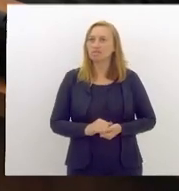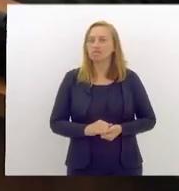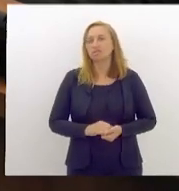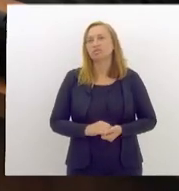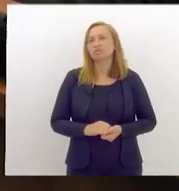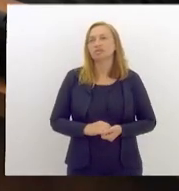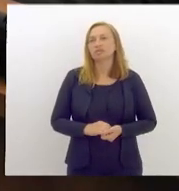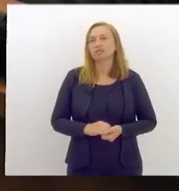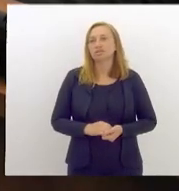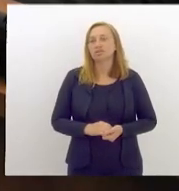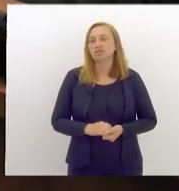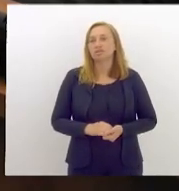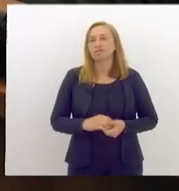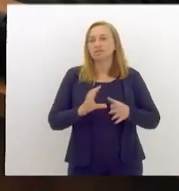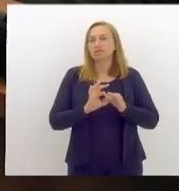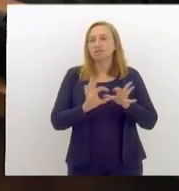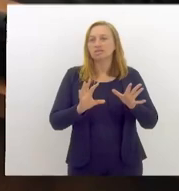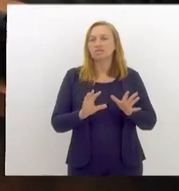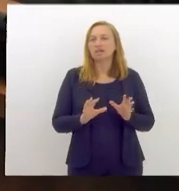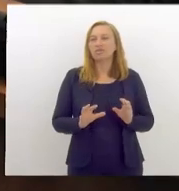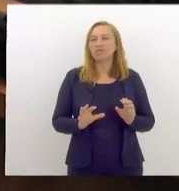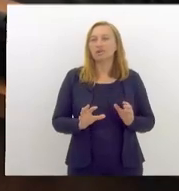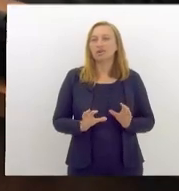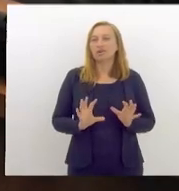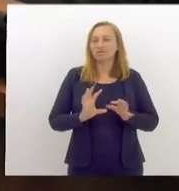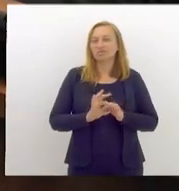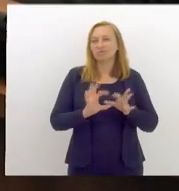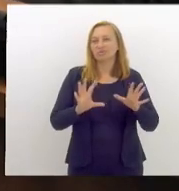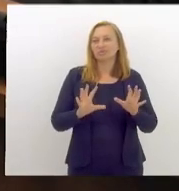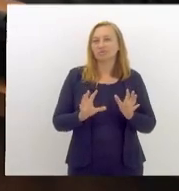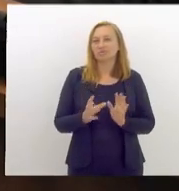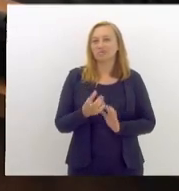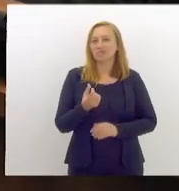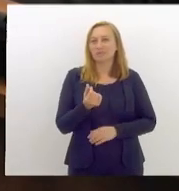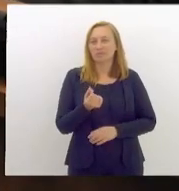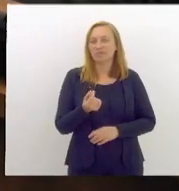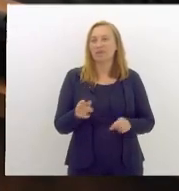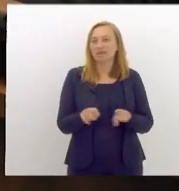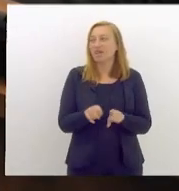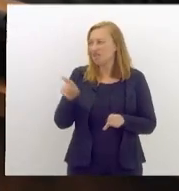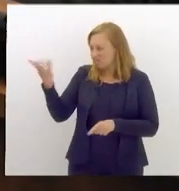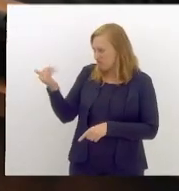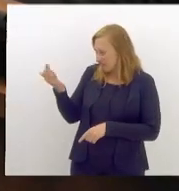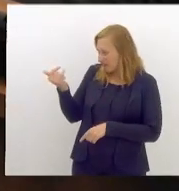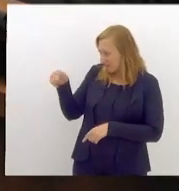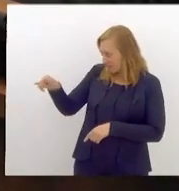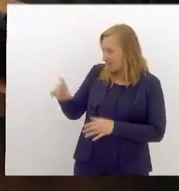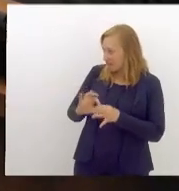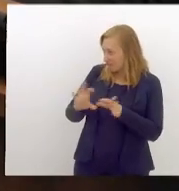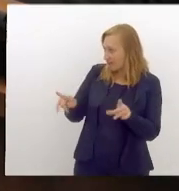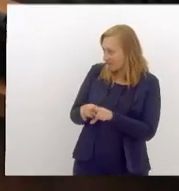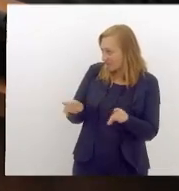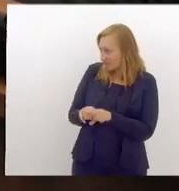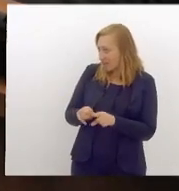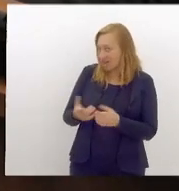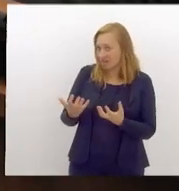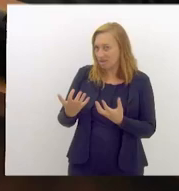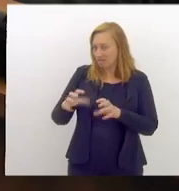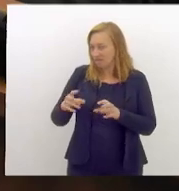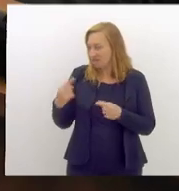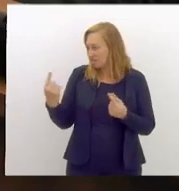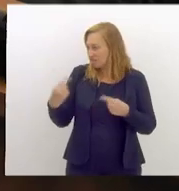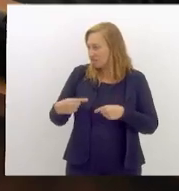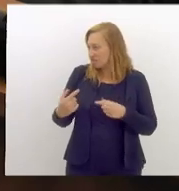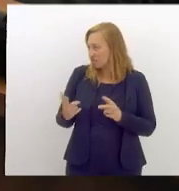publicamente agora vem aqui abrir mão também vem aqui vossa excelência também ah não quero individualizar o